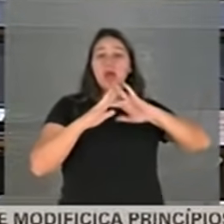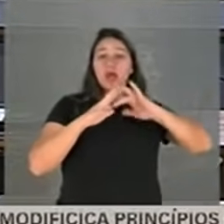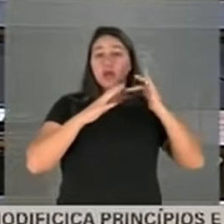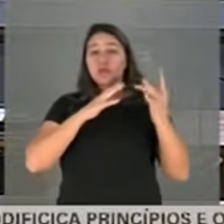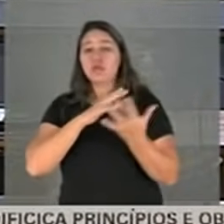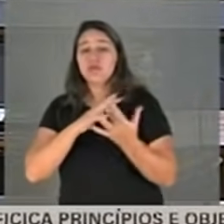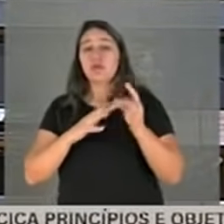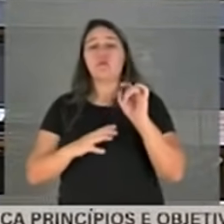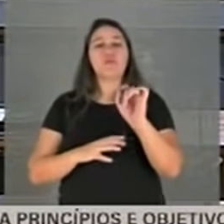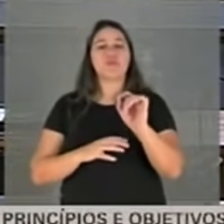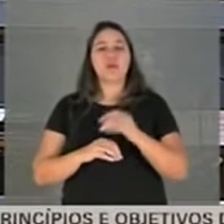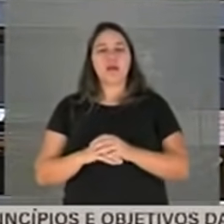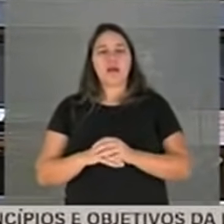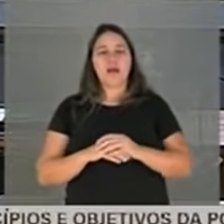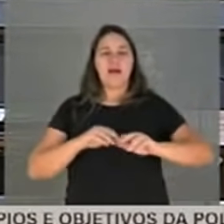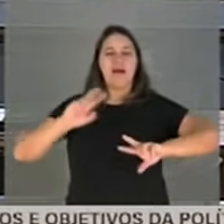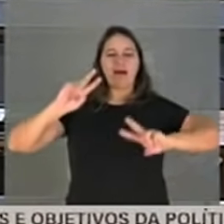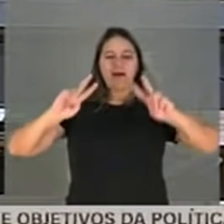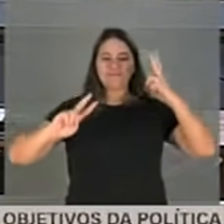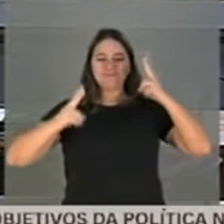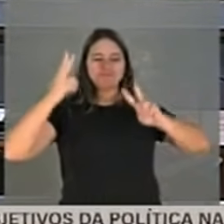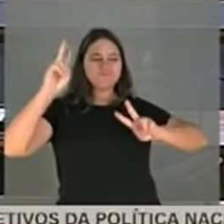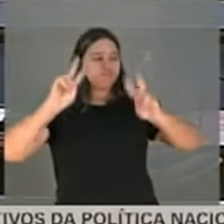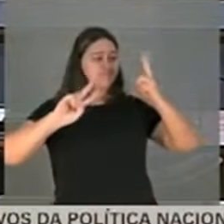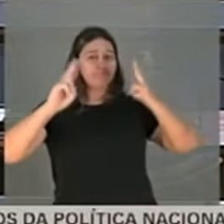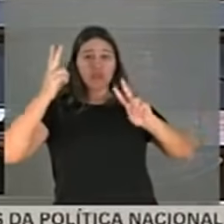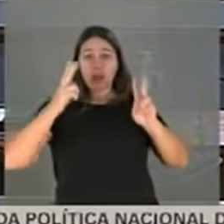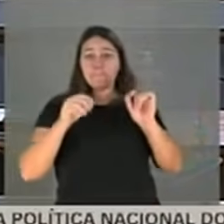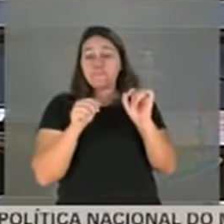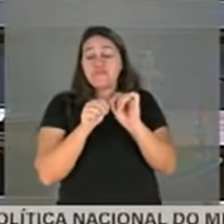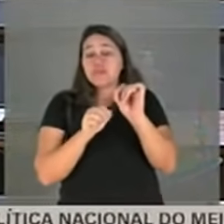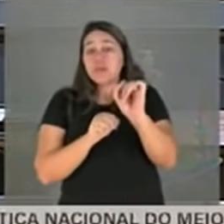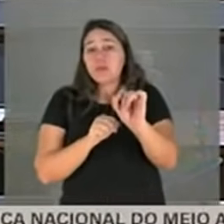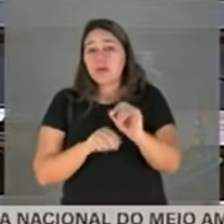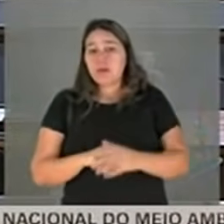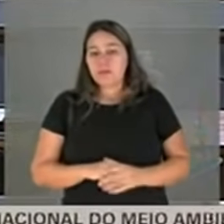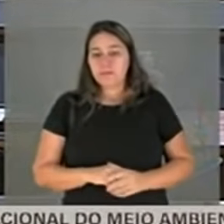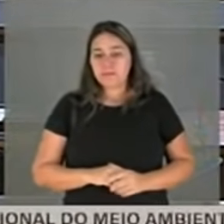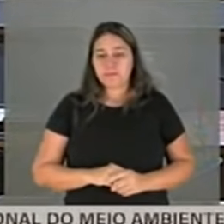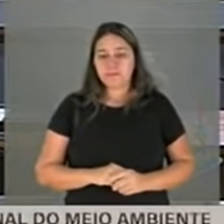verdadeiro carnaval para fazer com que se